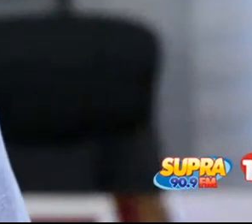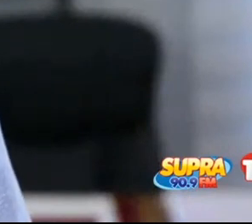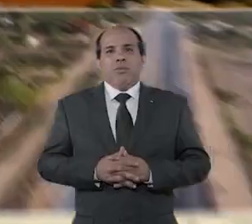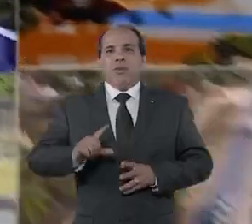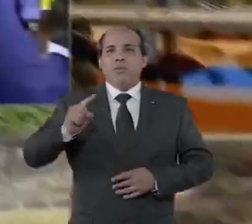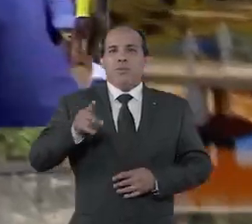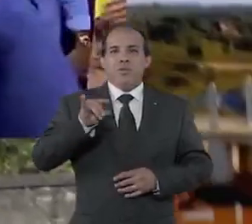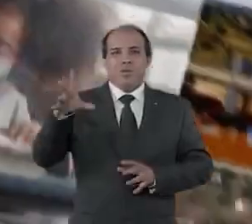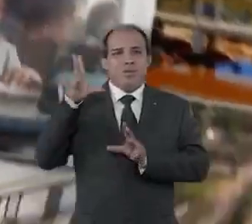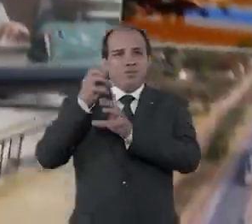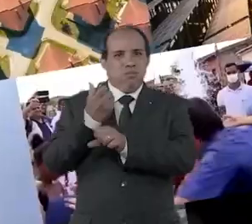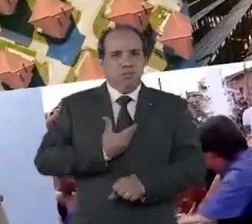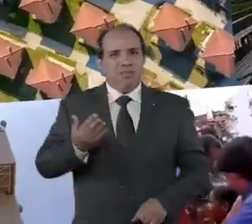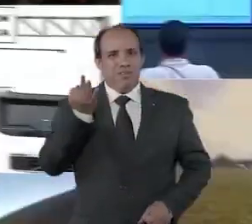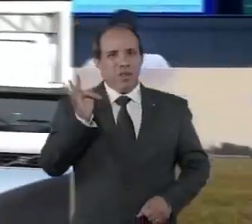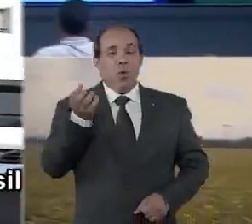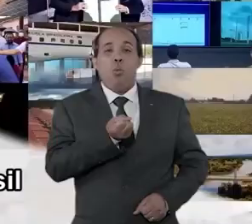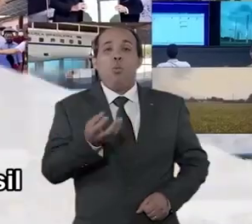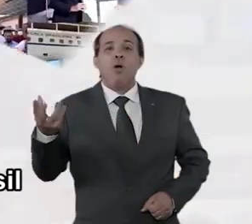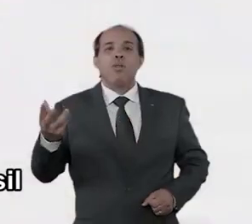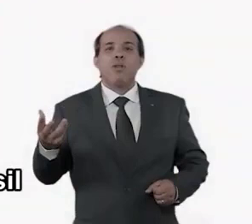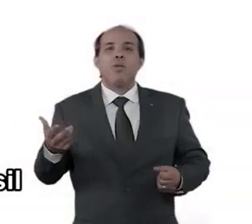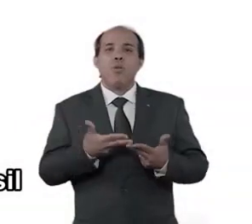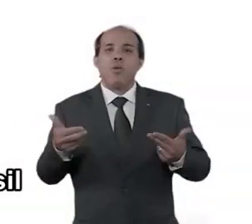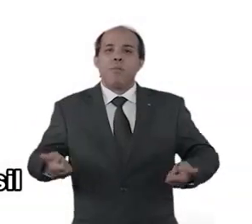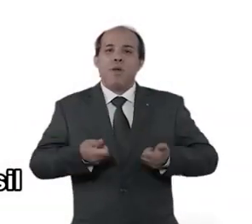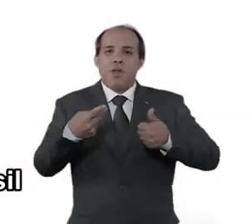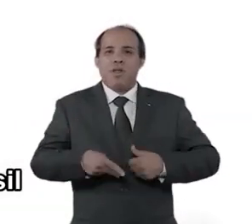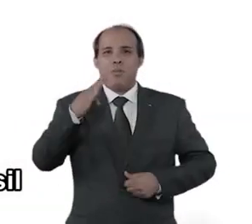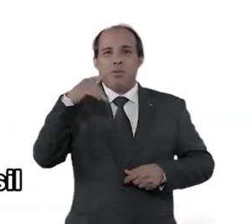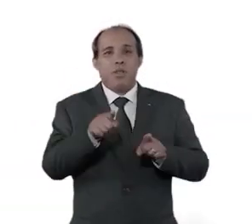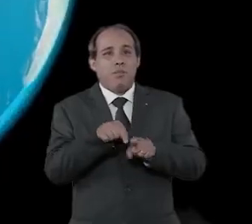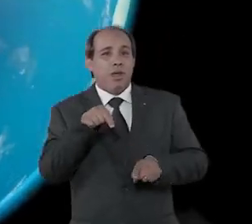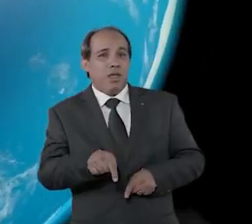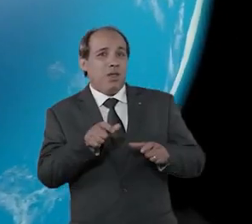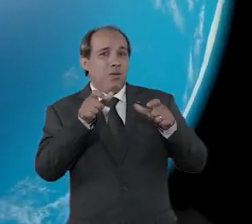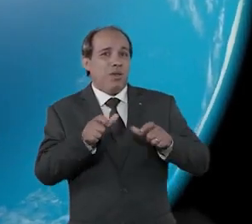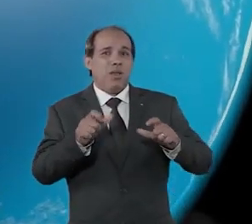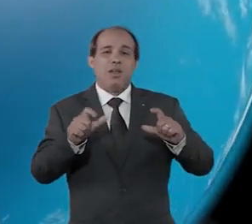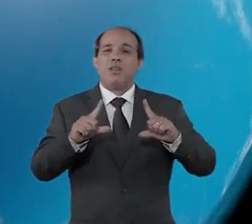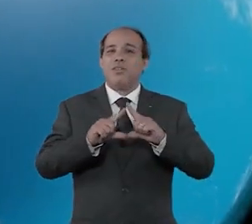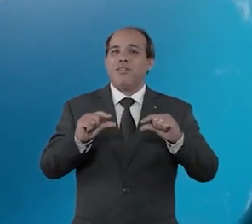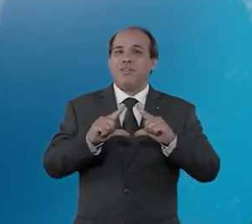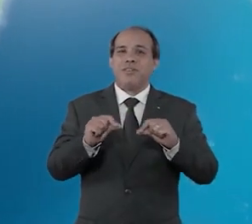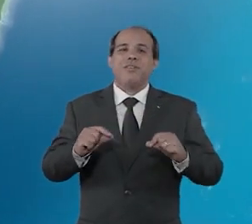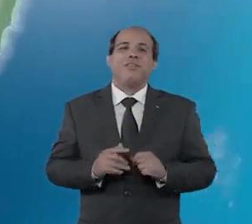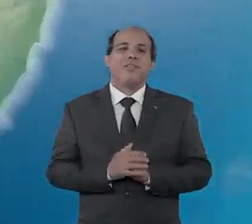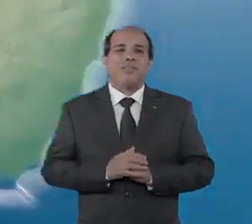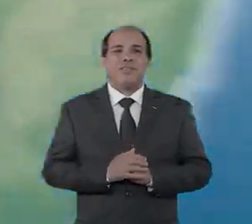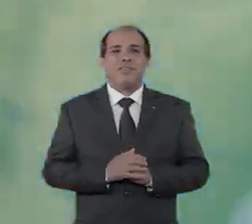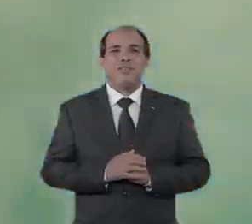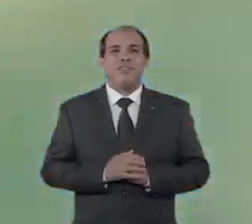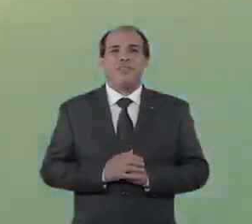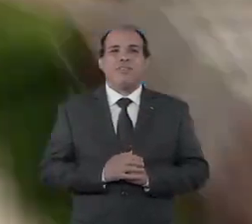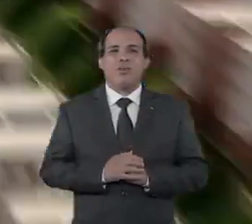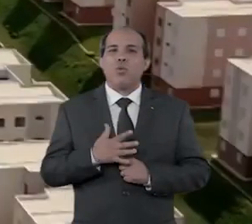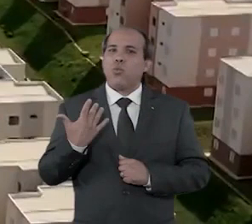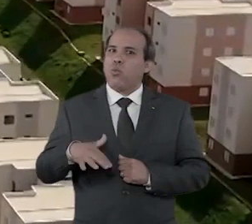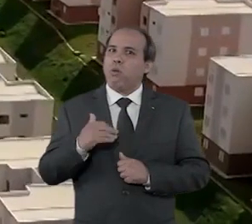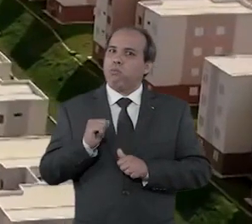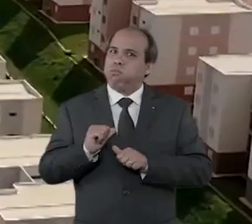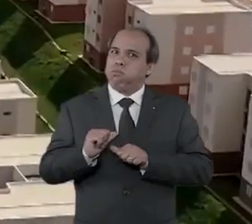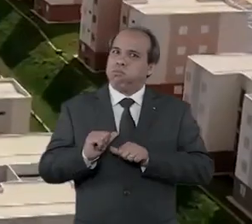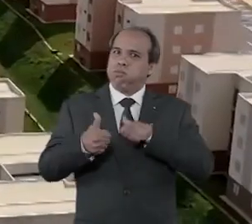nada. 1.000 dias de governo federal e olha quanta coisa melhorou no Brasil e aqui no Distrito Federal.